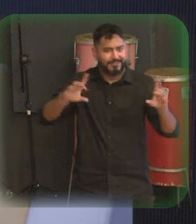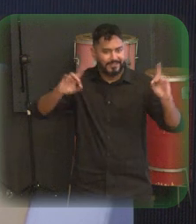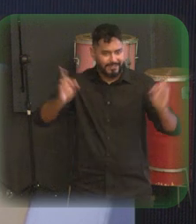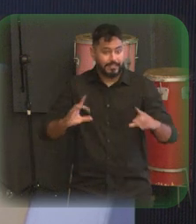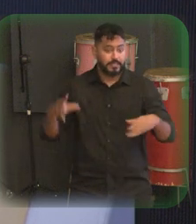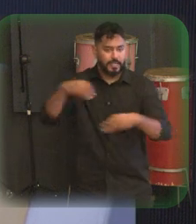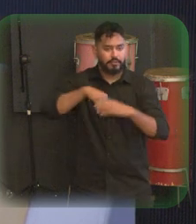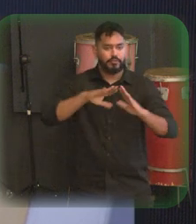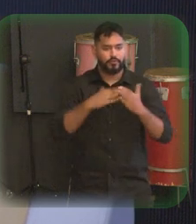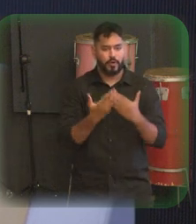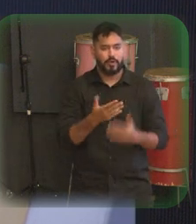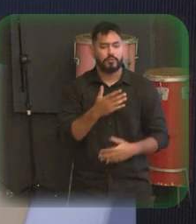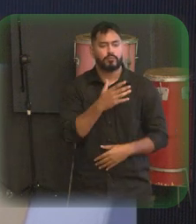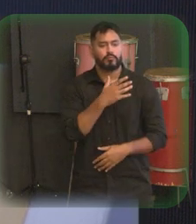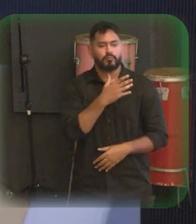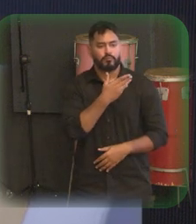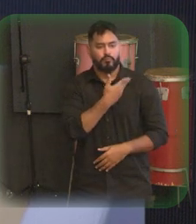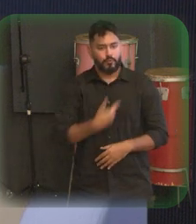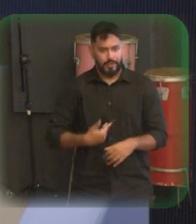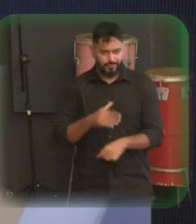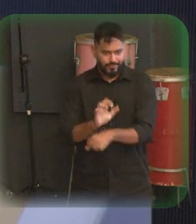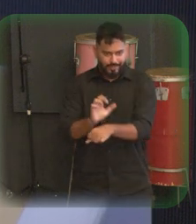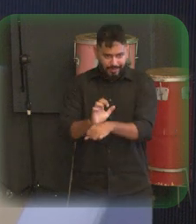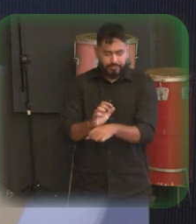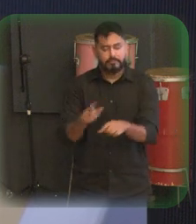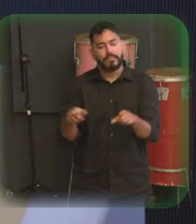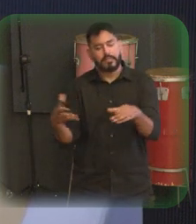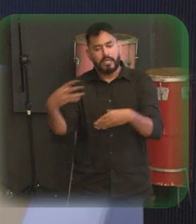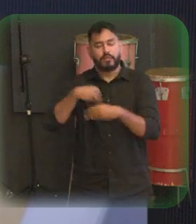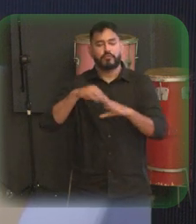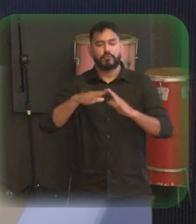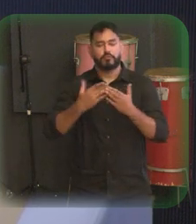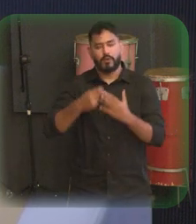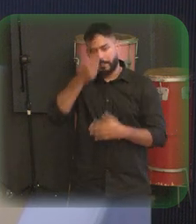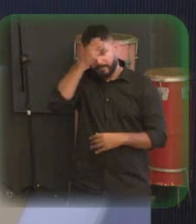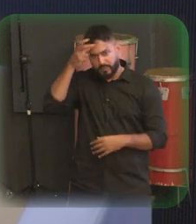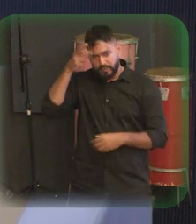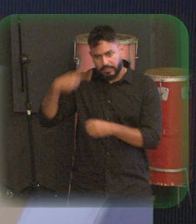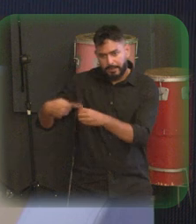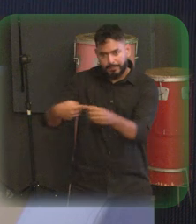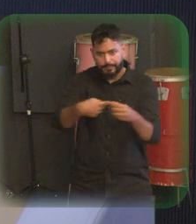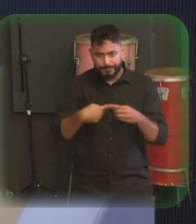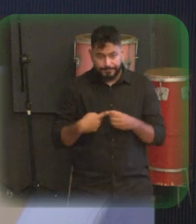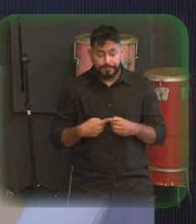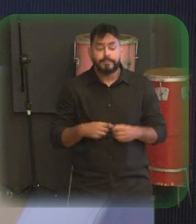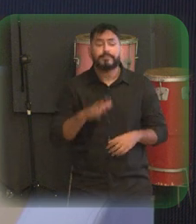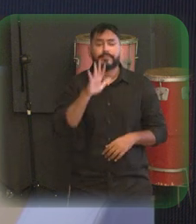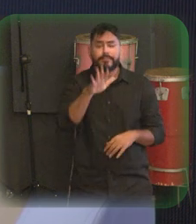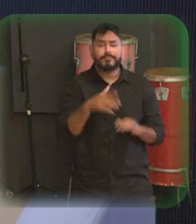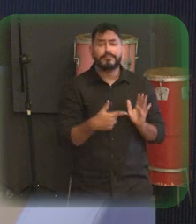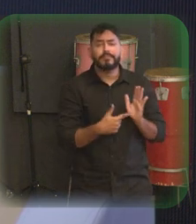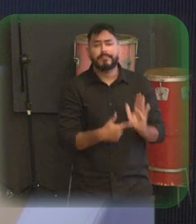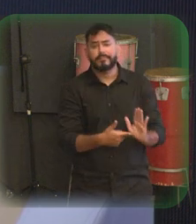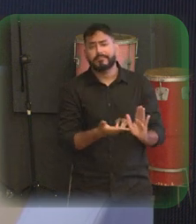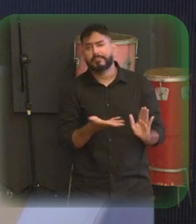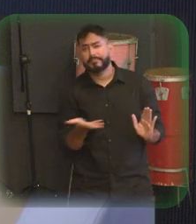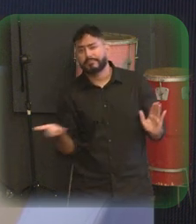escola do Estado, dentro da escola dos municípios. Então, o que eu coloco aqui, mais do